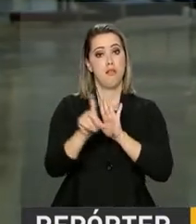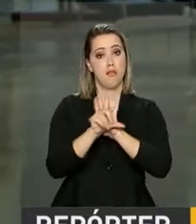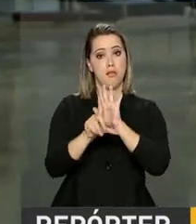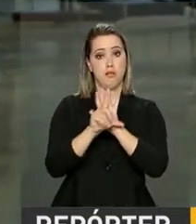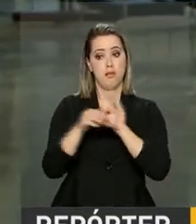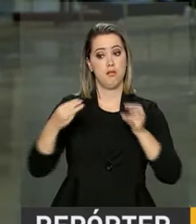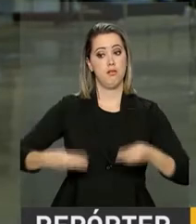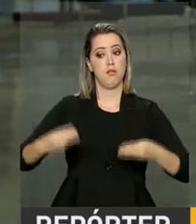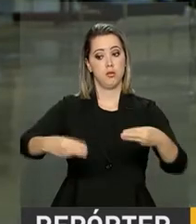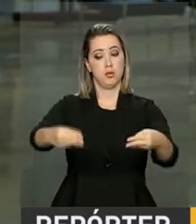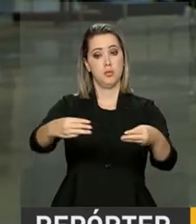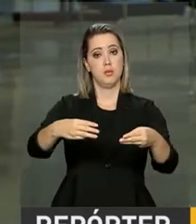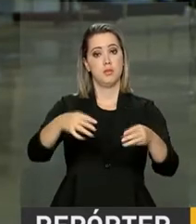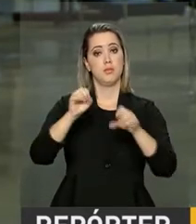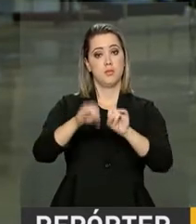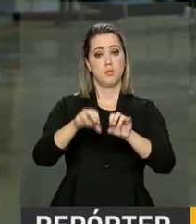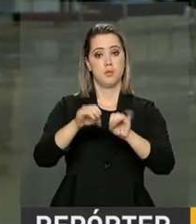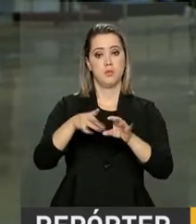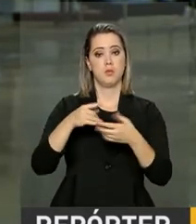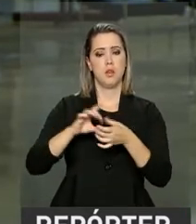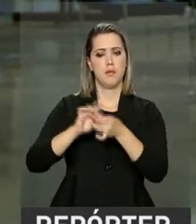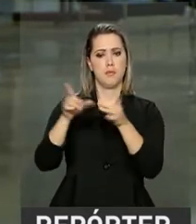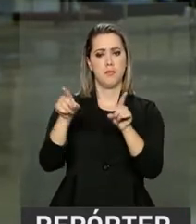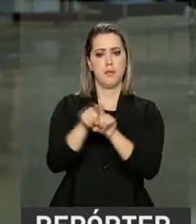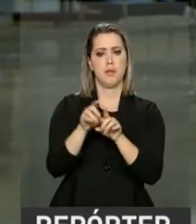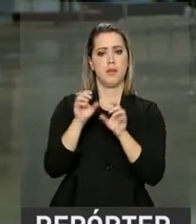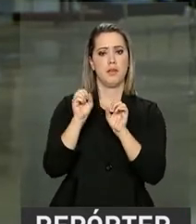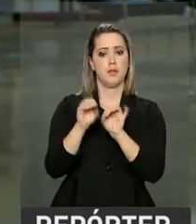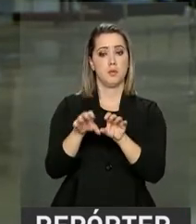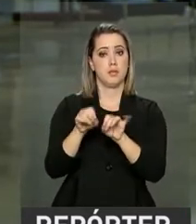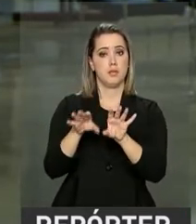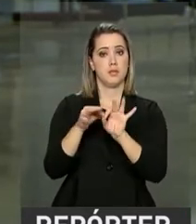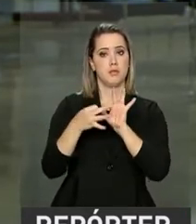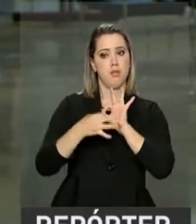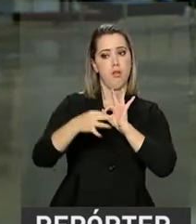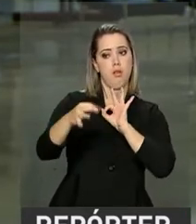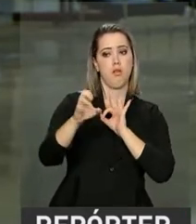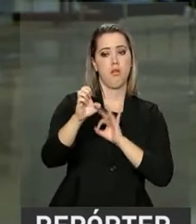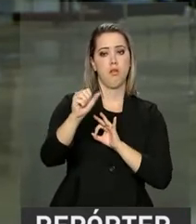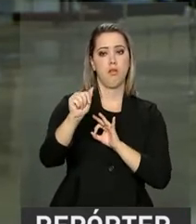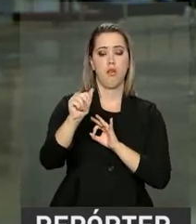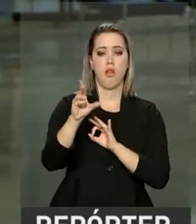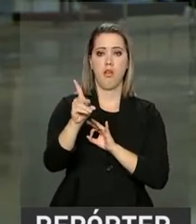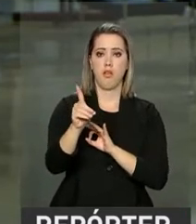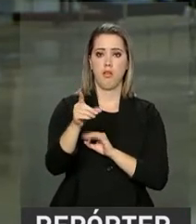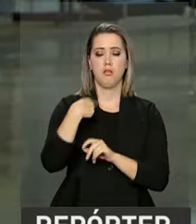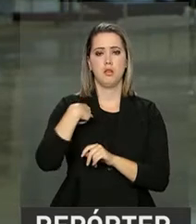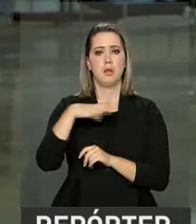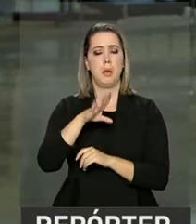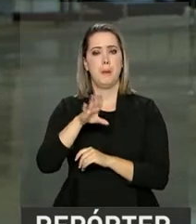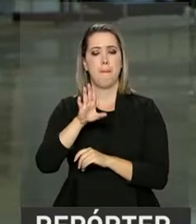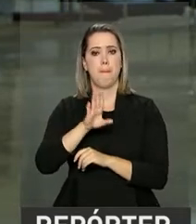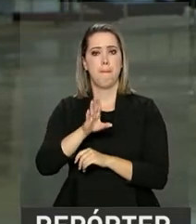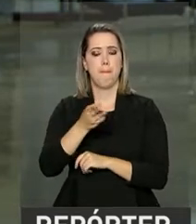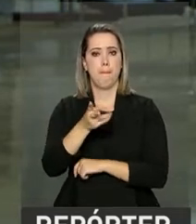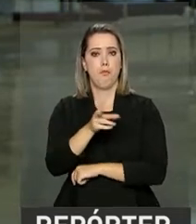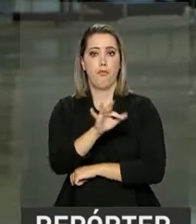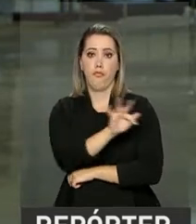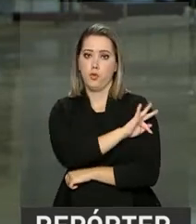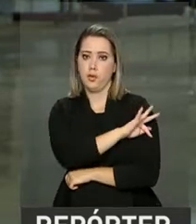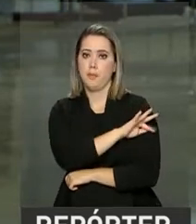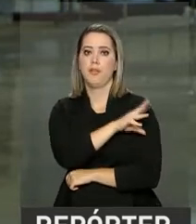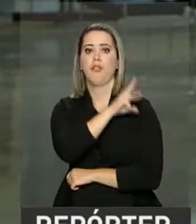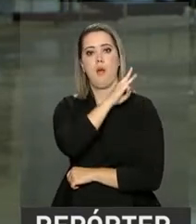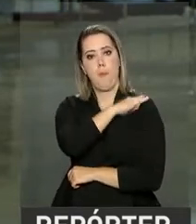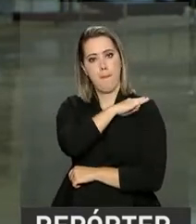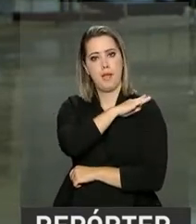da Educação autoriza a educação à distância para instituições de ensino superior, médio, fundamental e